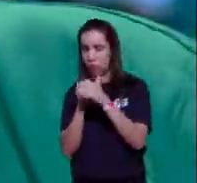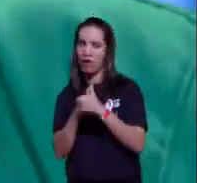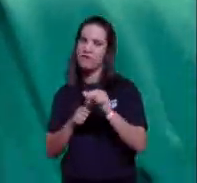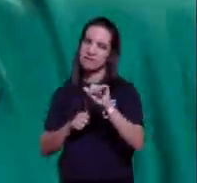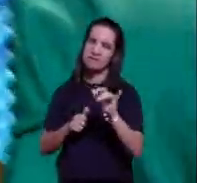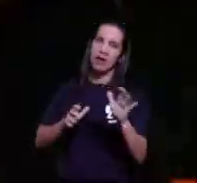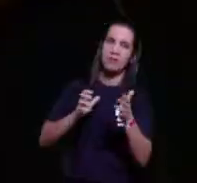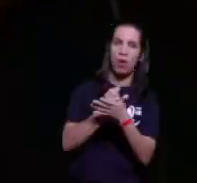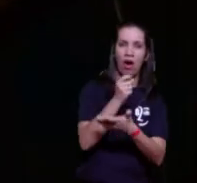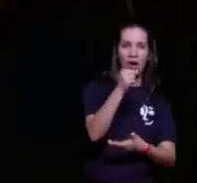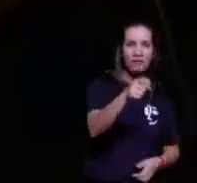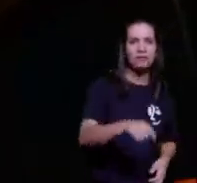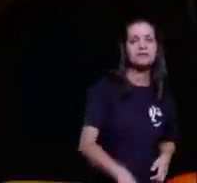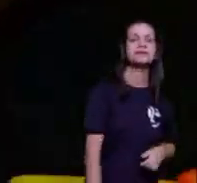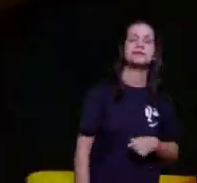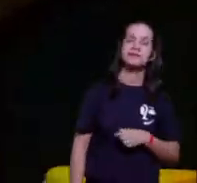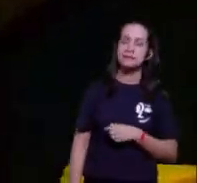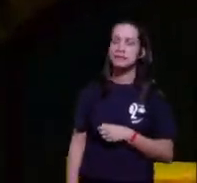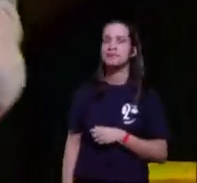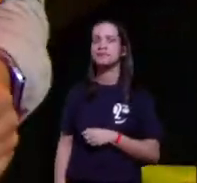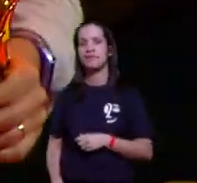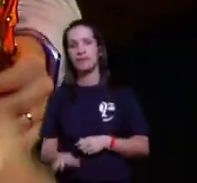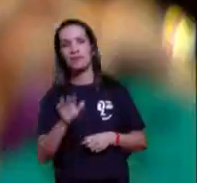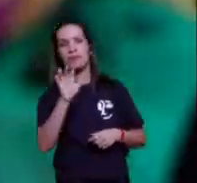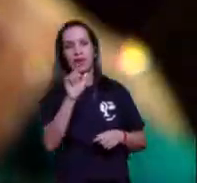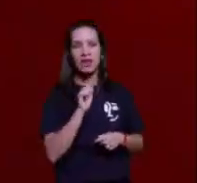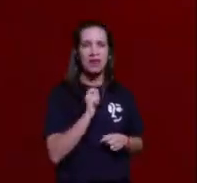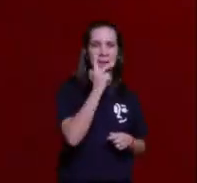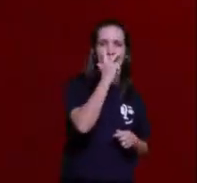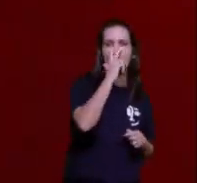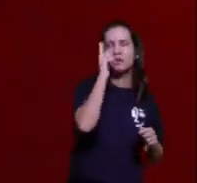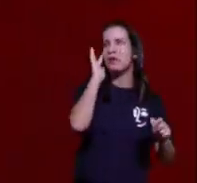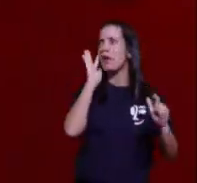pegar, a botriza me ronda,